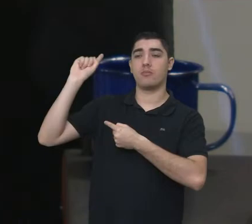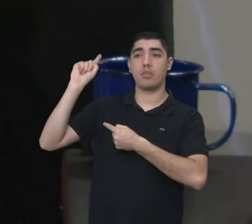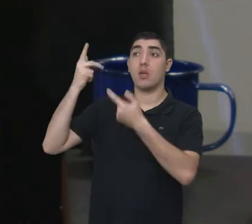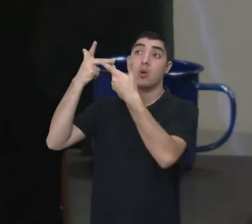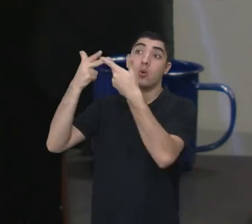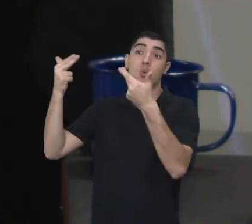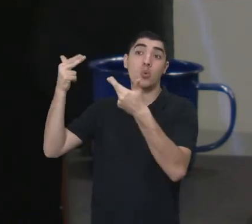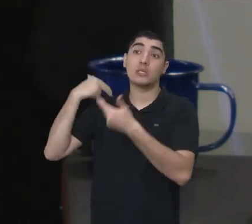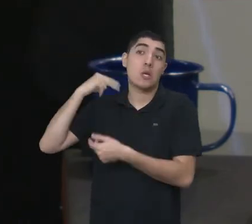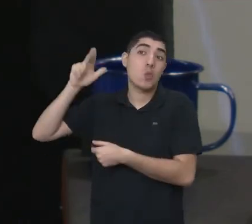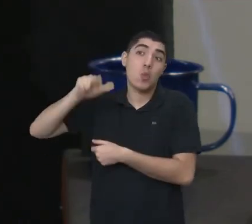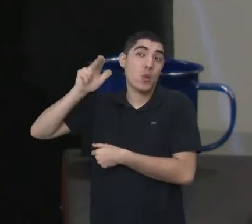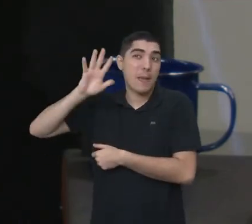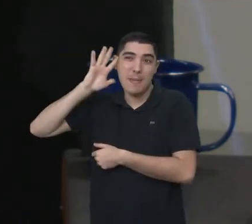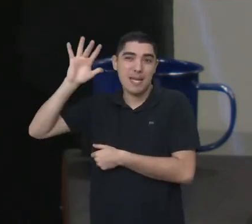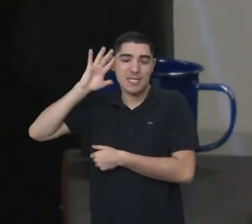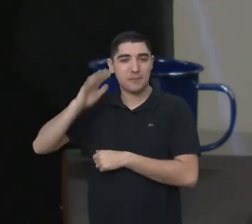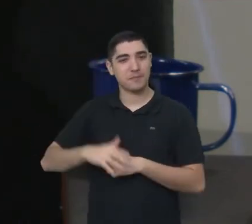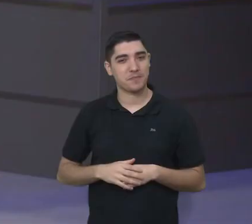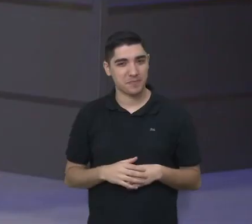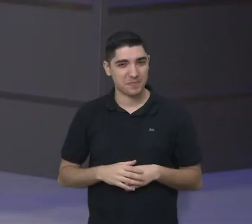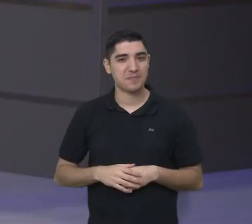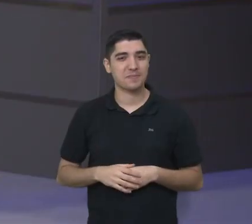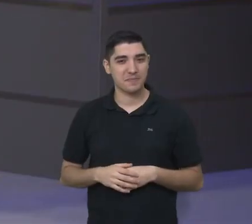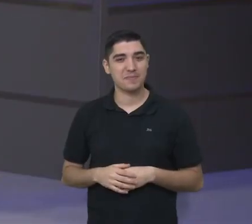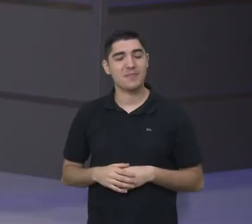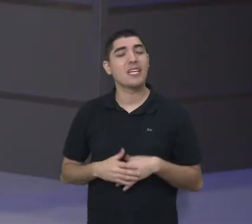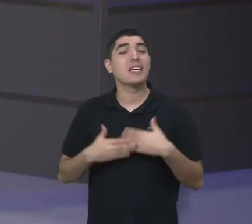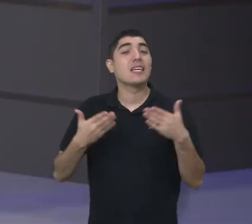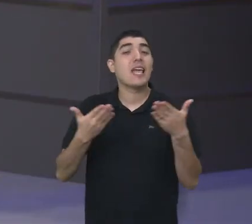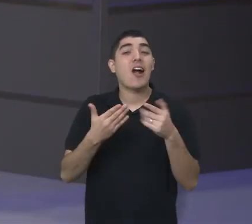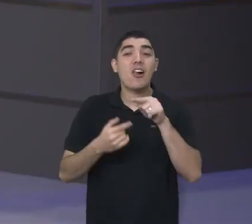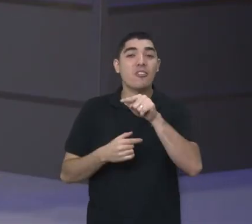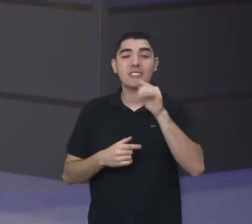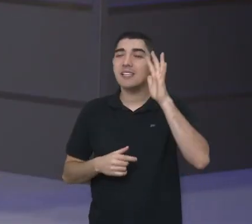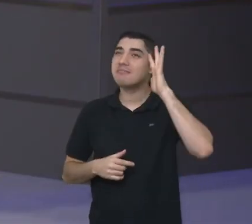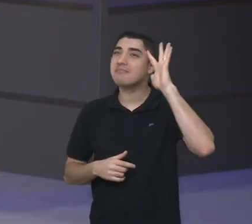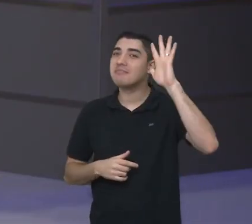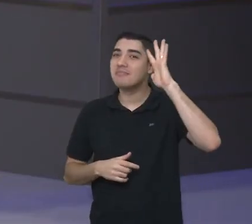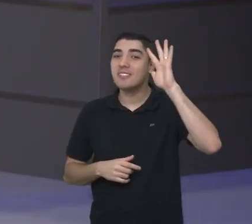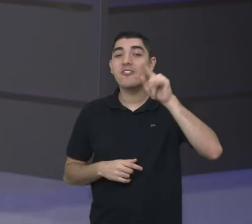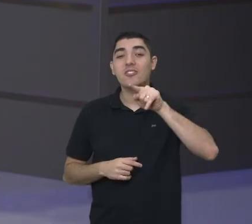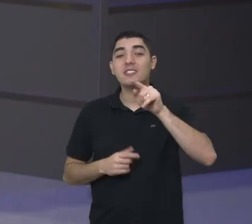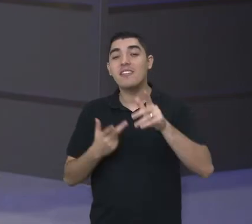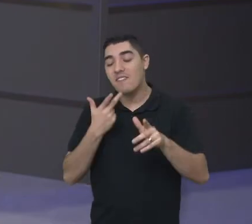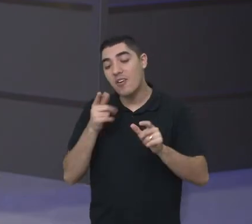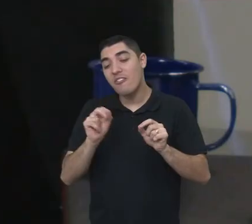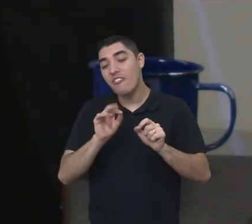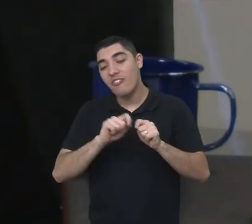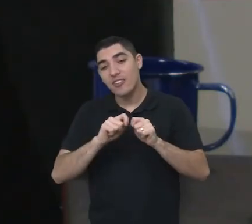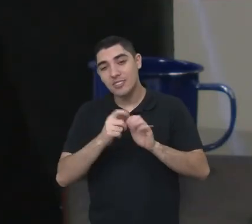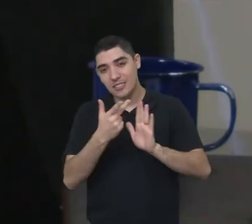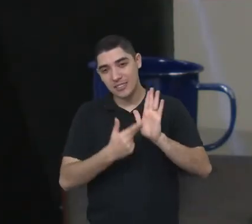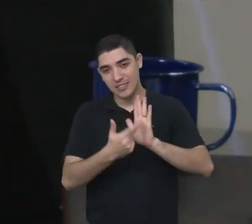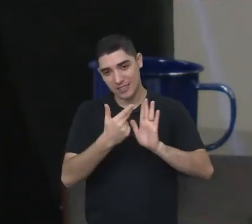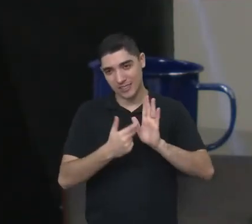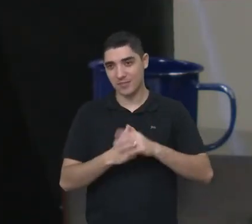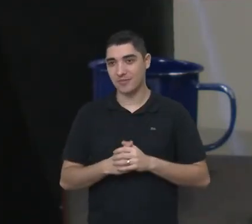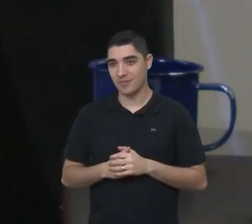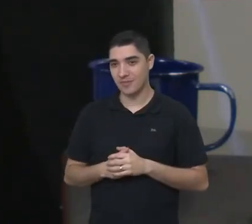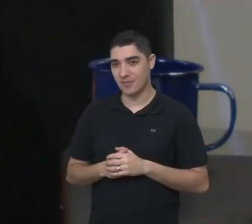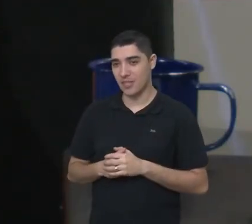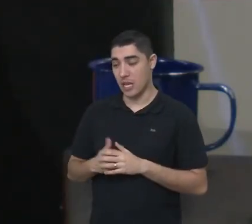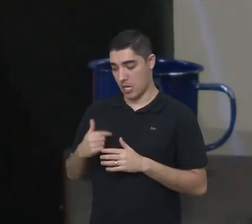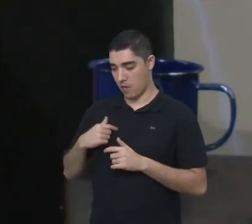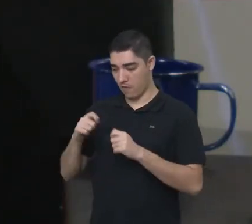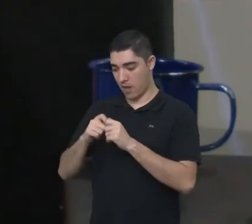eu nem imagino, assim. É isso aí. O que está passando na sua mente agora para a criação? Você dá um spoiler do que você vai desenhar? As minhas almofadas eu